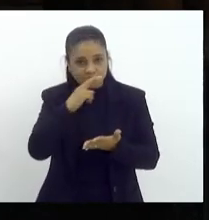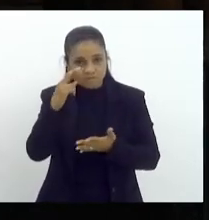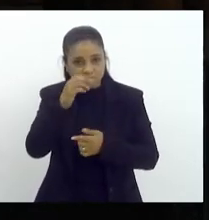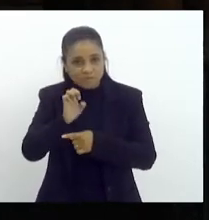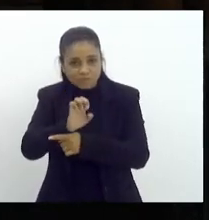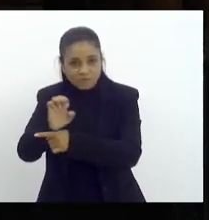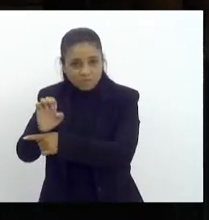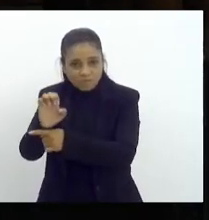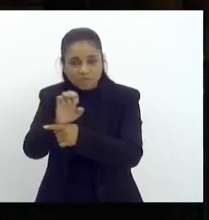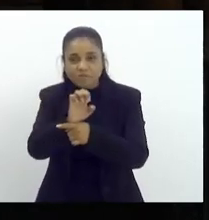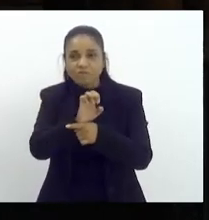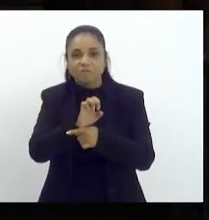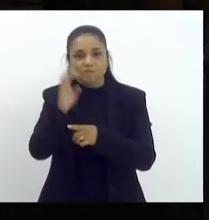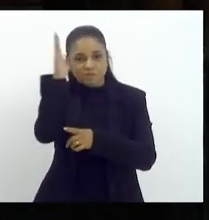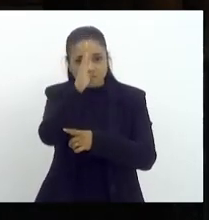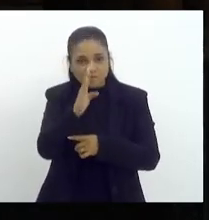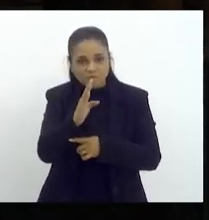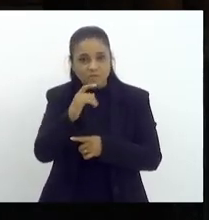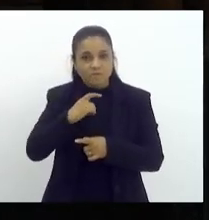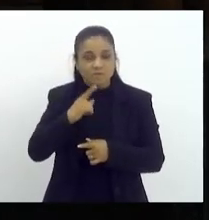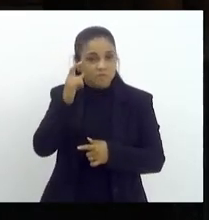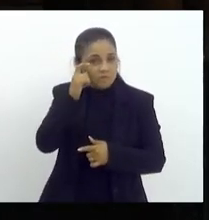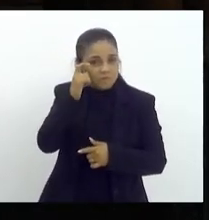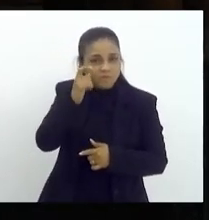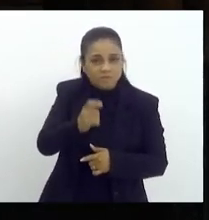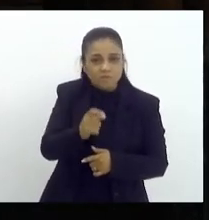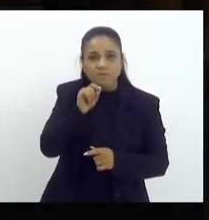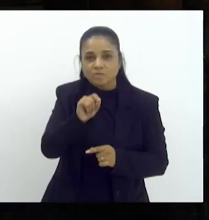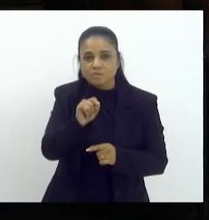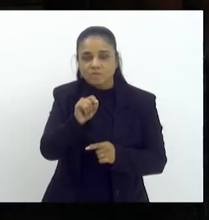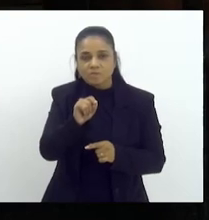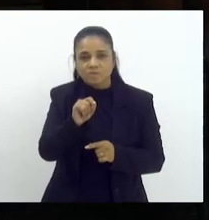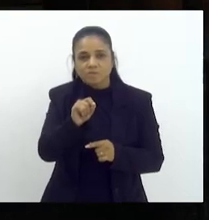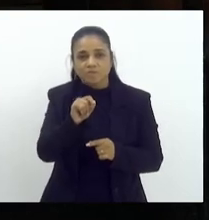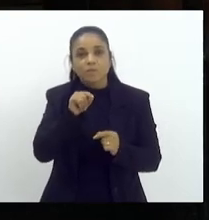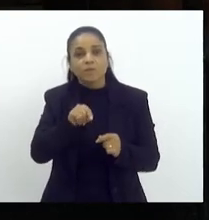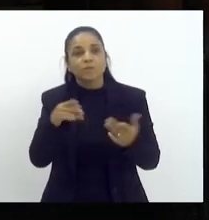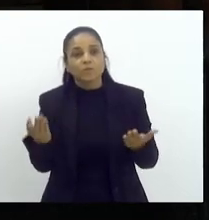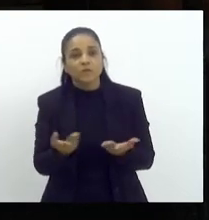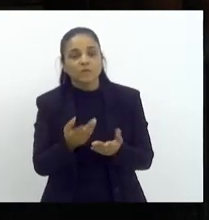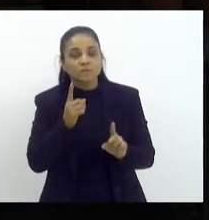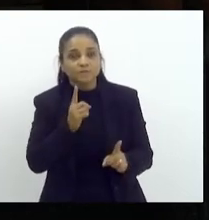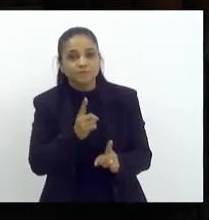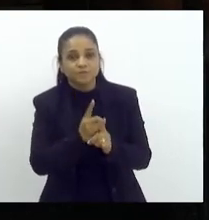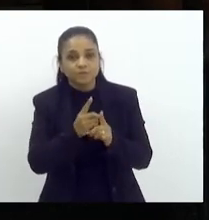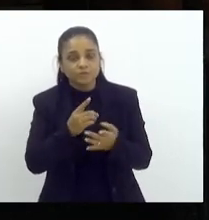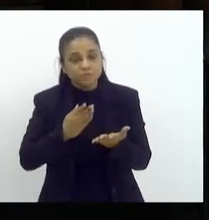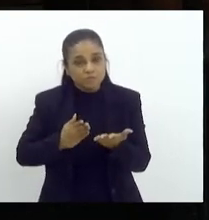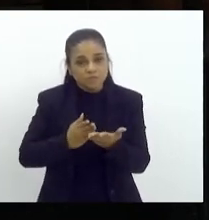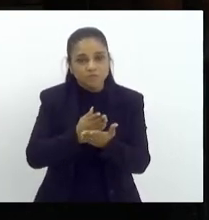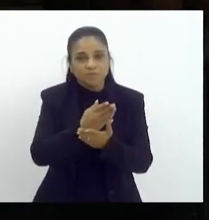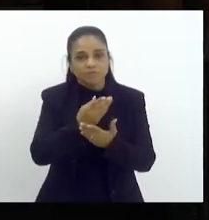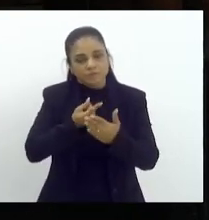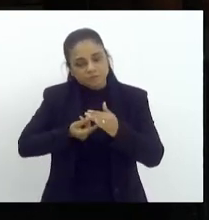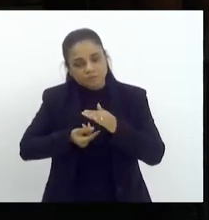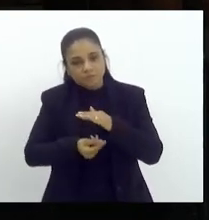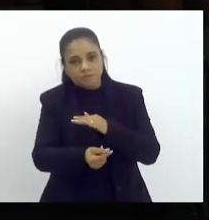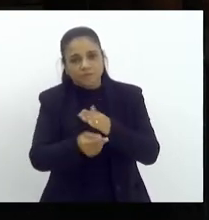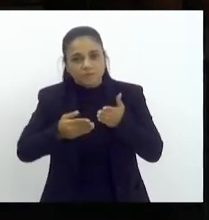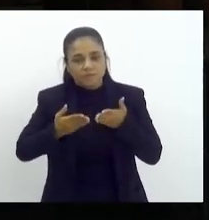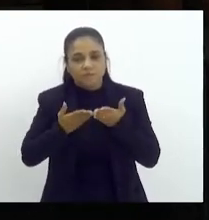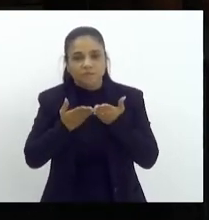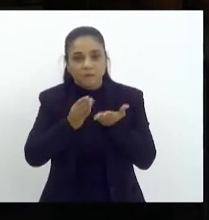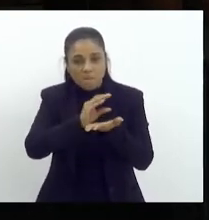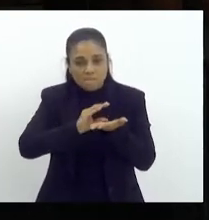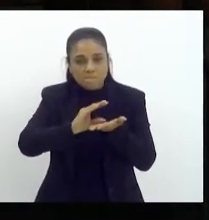temos que estar atentos para atrair por exemplo aquilo que nós fizemos nesse ponto aprovamos o benefício para o setor Náutico